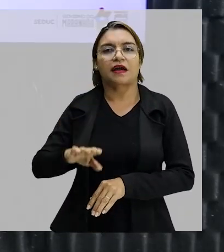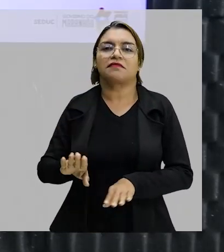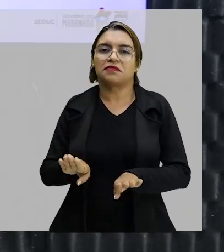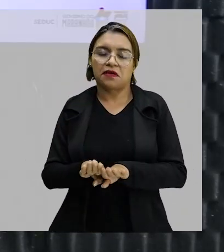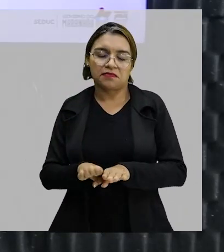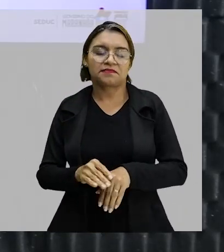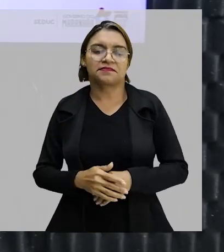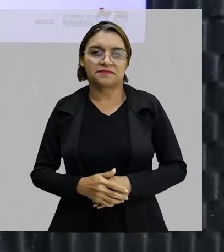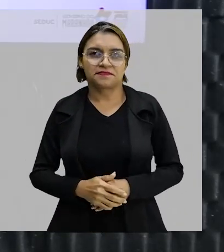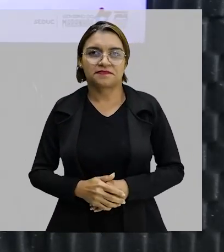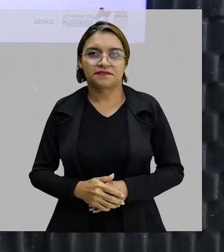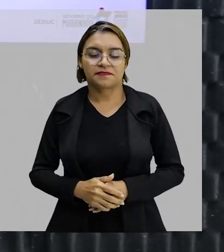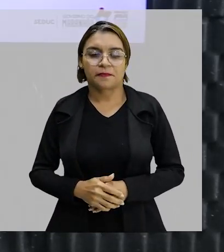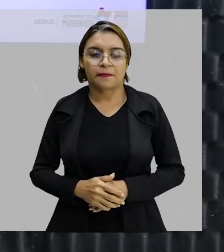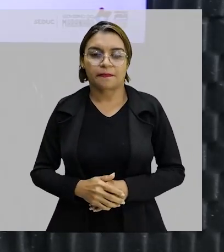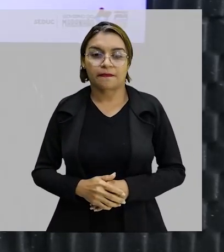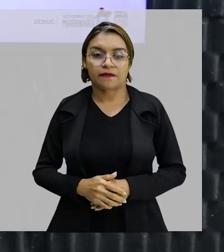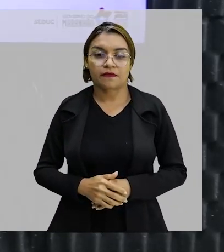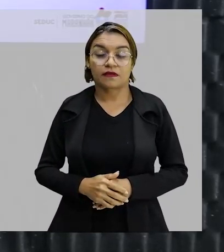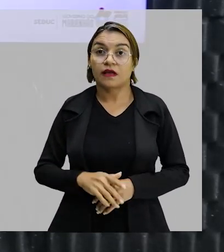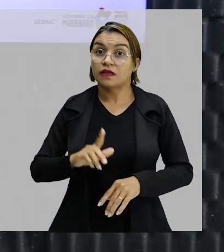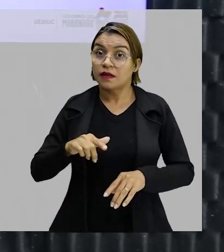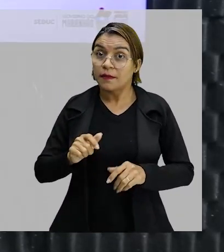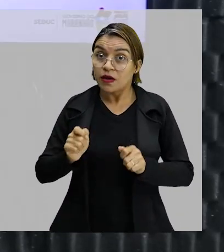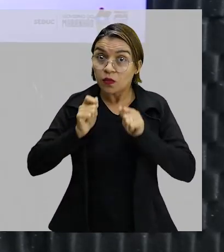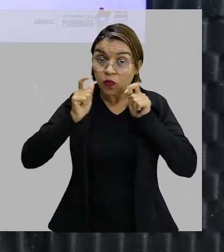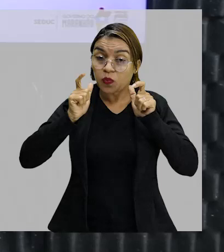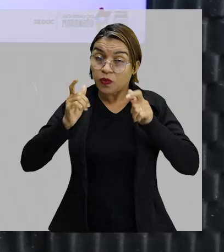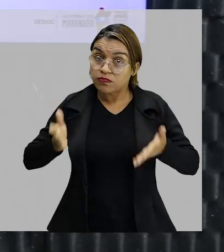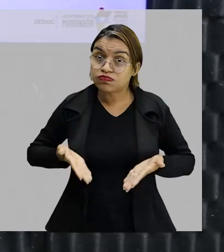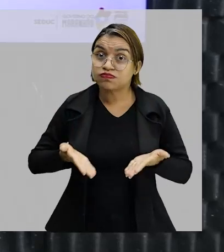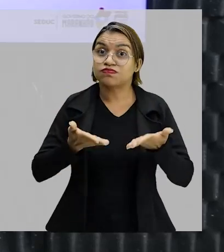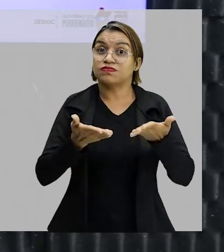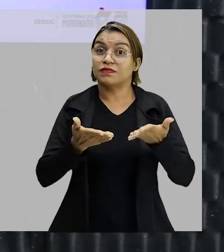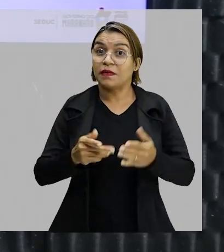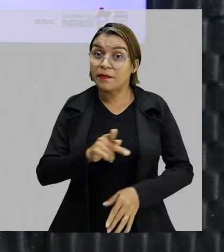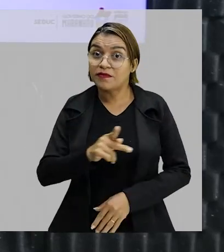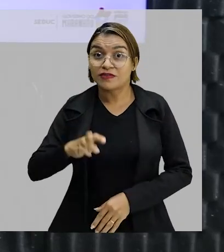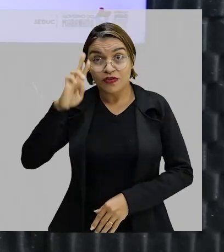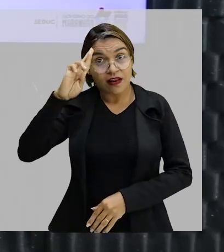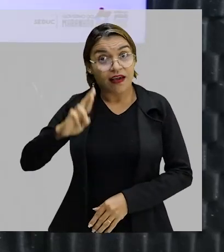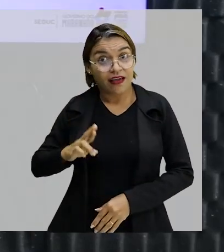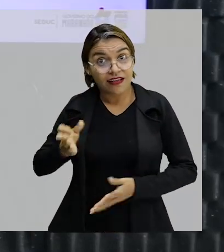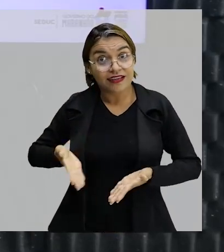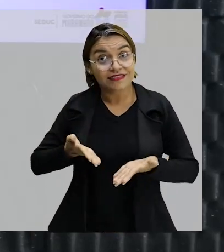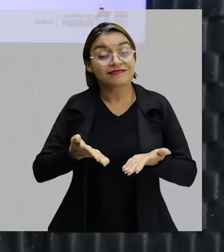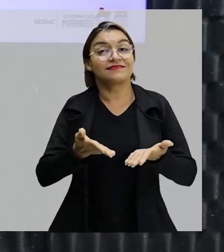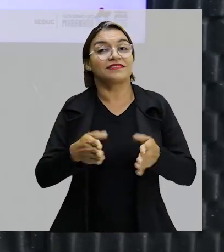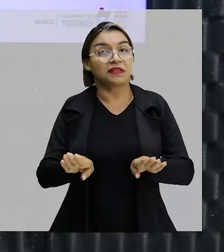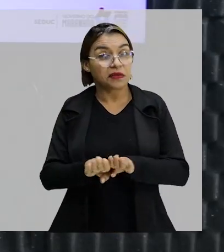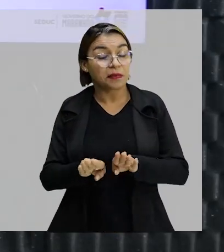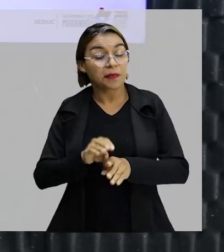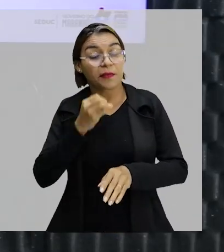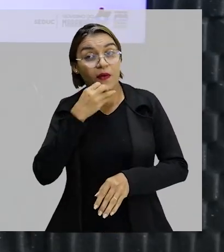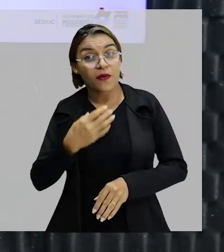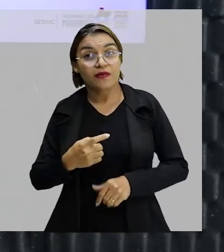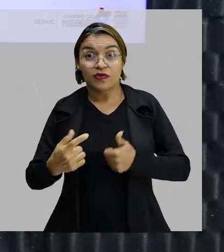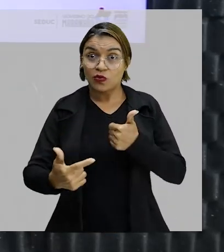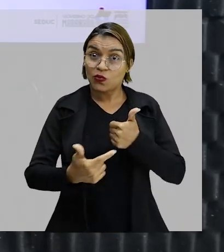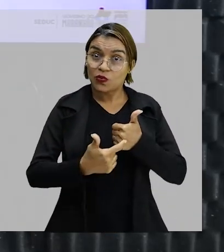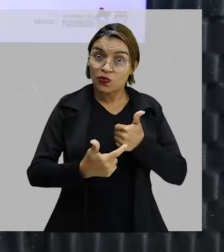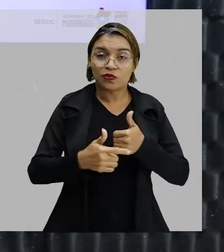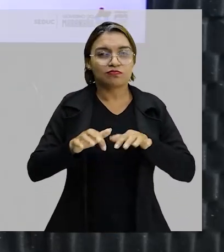@plataforma Gonçalves Dias, tá? Tem Tia Lu e Pequeno Novo aí da professora Renata, tá bombando aí, curte lá, tá?